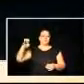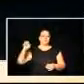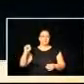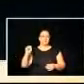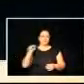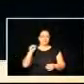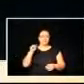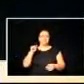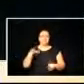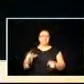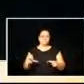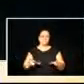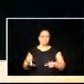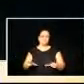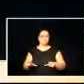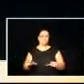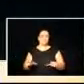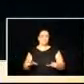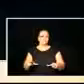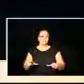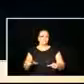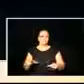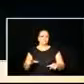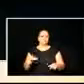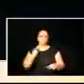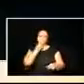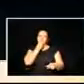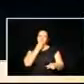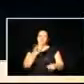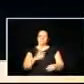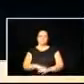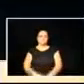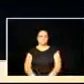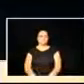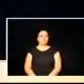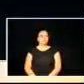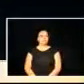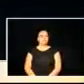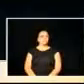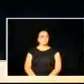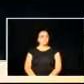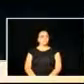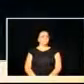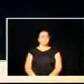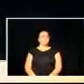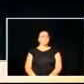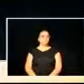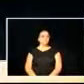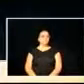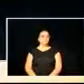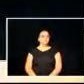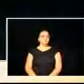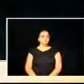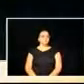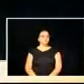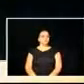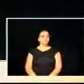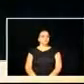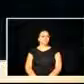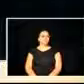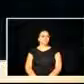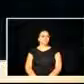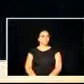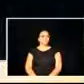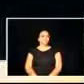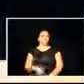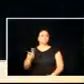hoje, quando foi 6 horas, que estava tudo pronto, ele me procurou e dependia, eu era o último a dar o parecer na minha comissão. E eu disse para